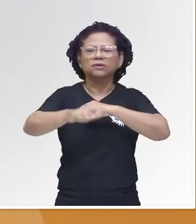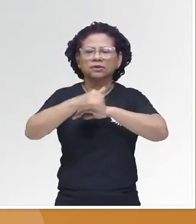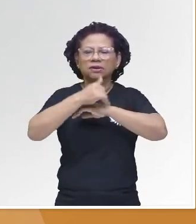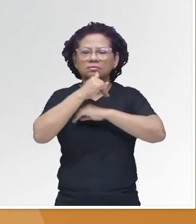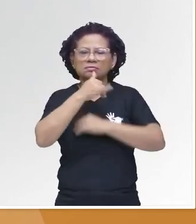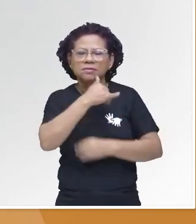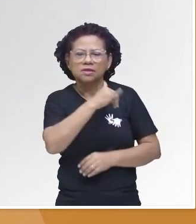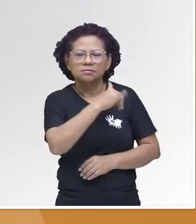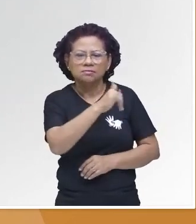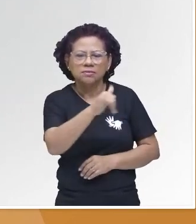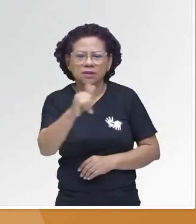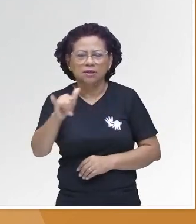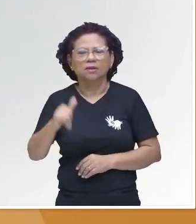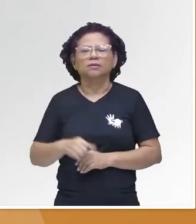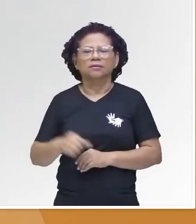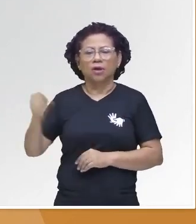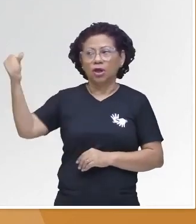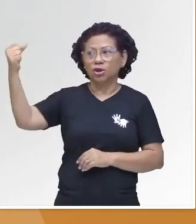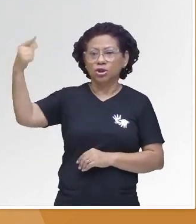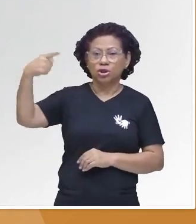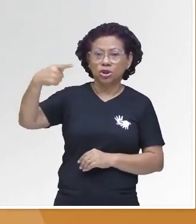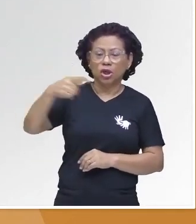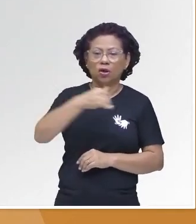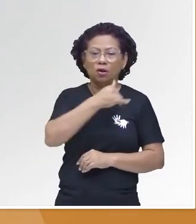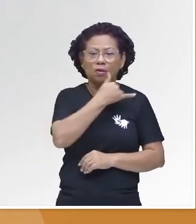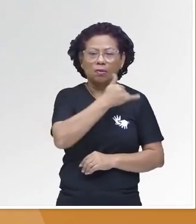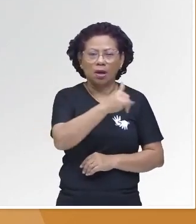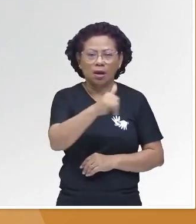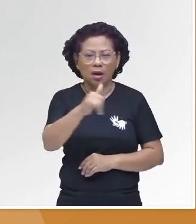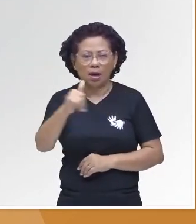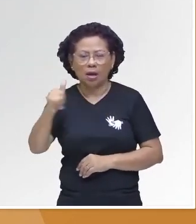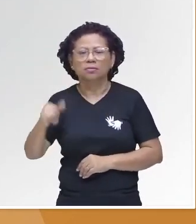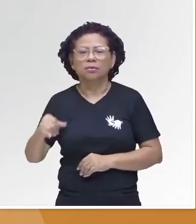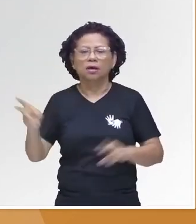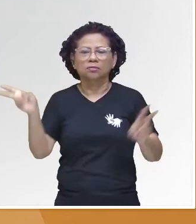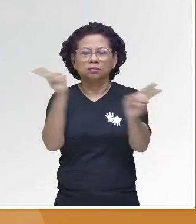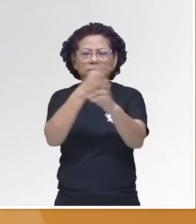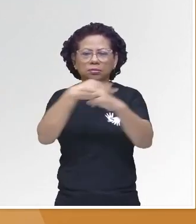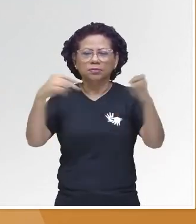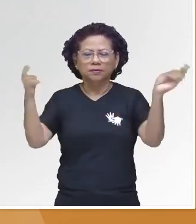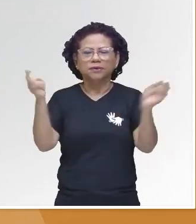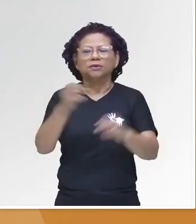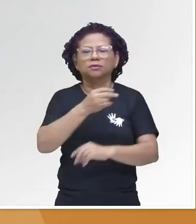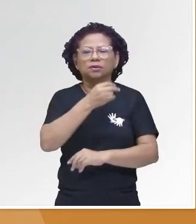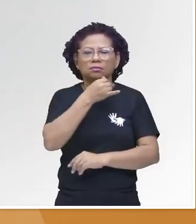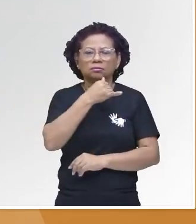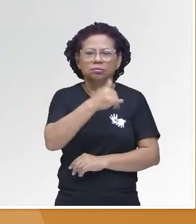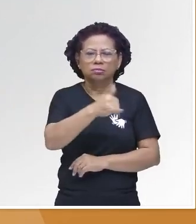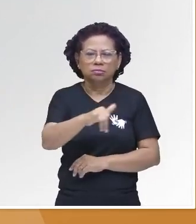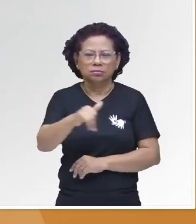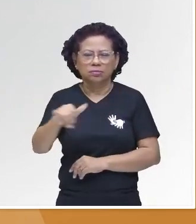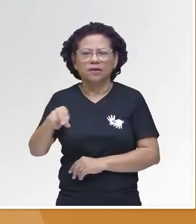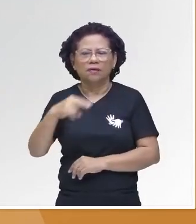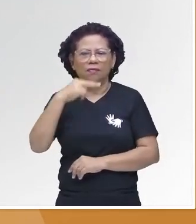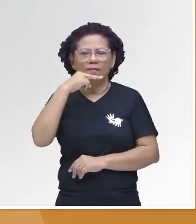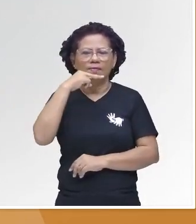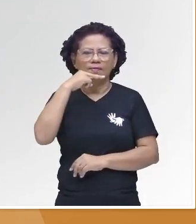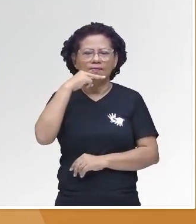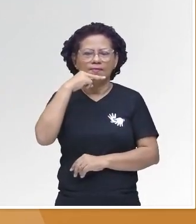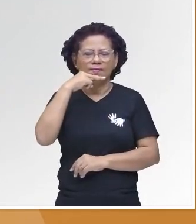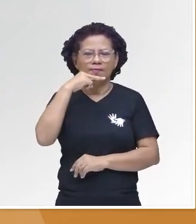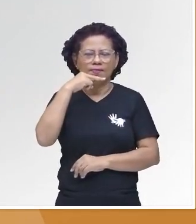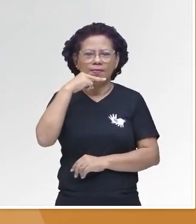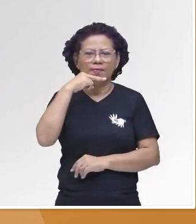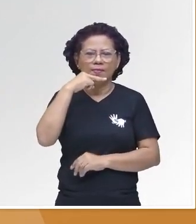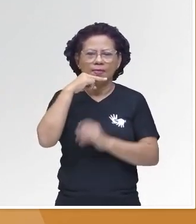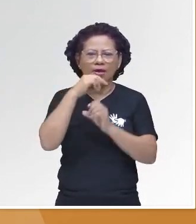do vento, né, matéria orgânica como o milho, a cana-de-açúcar, o geyser,